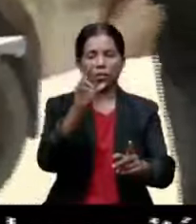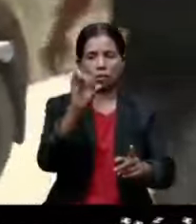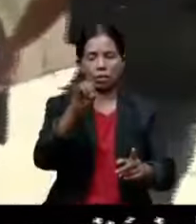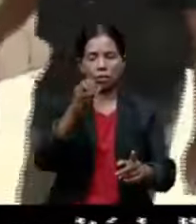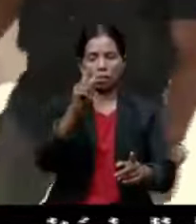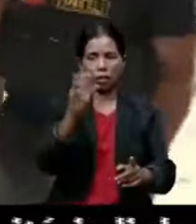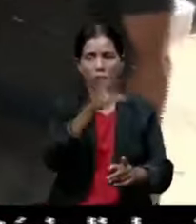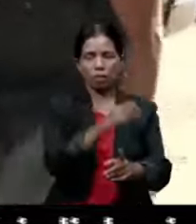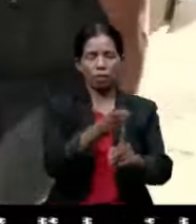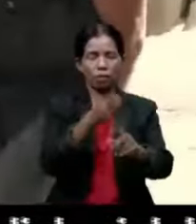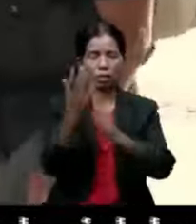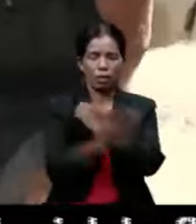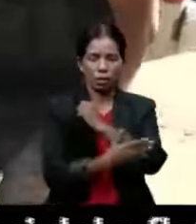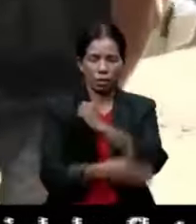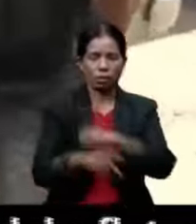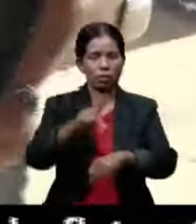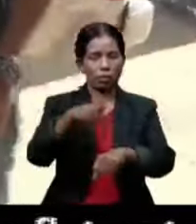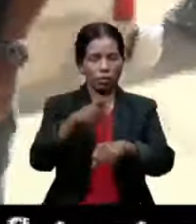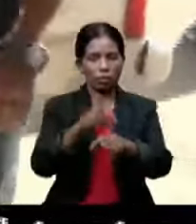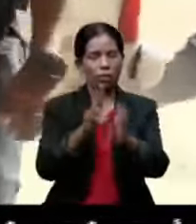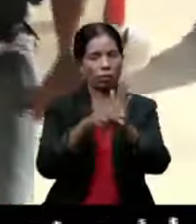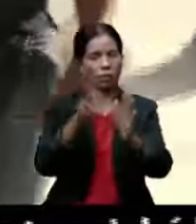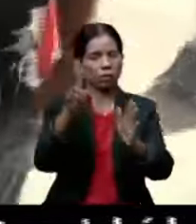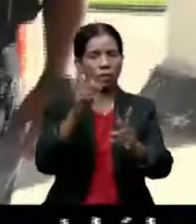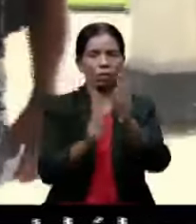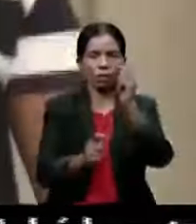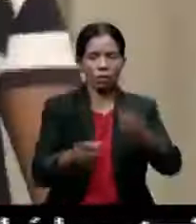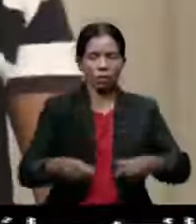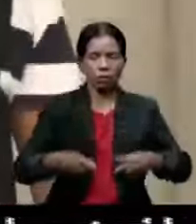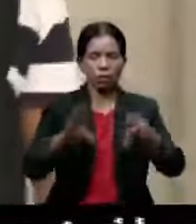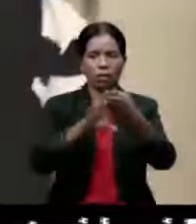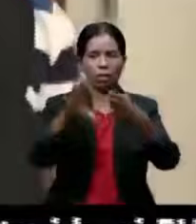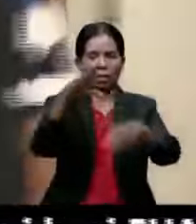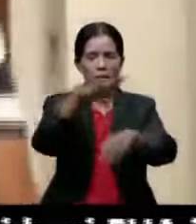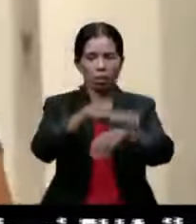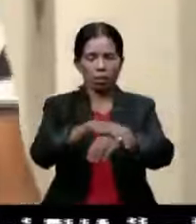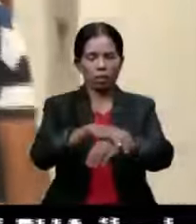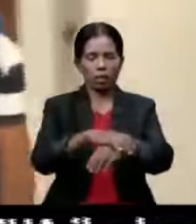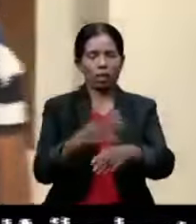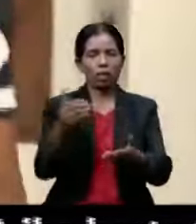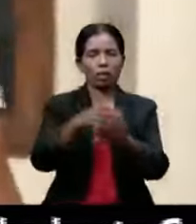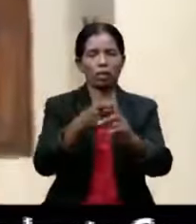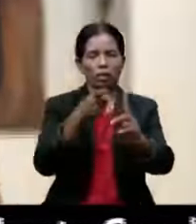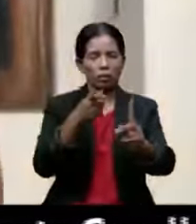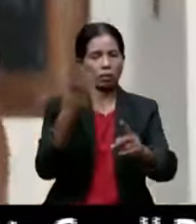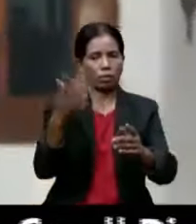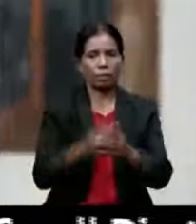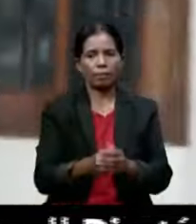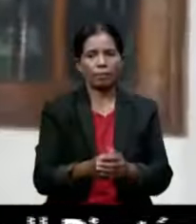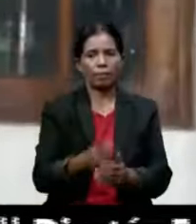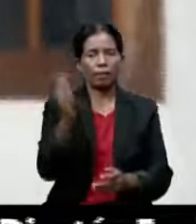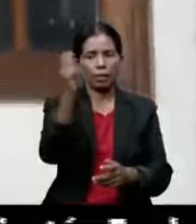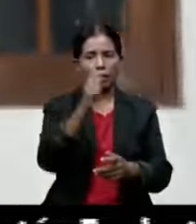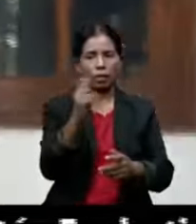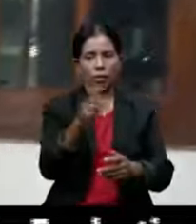nia país origem Filipina, a beliudet orasrua tribunal as ricas carta mandado o direte fale fugitivo refere. No nem e a terça